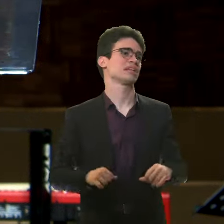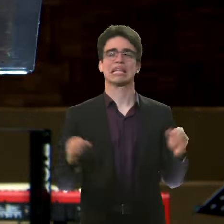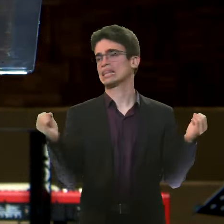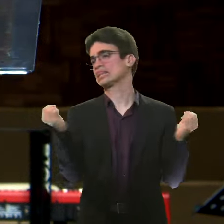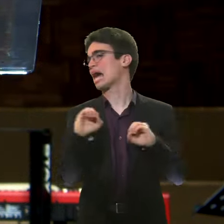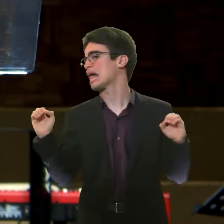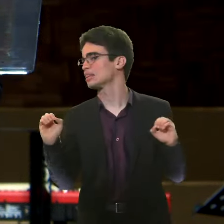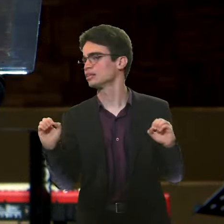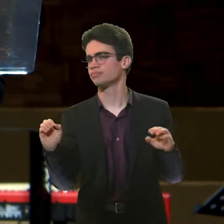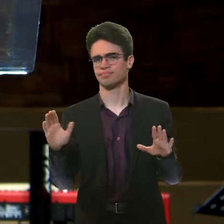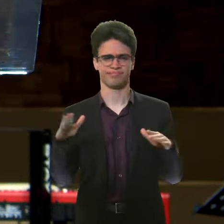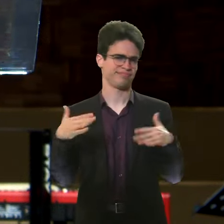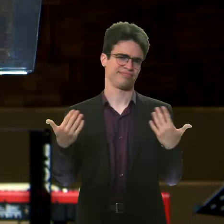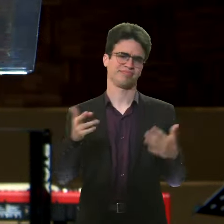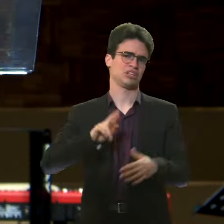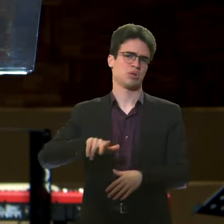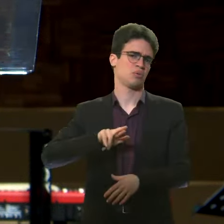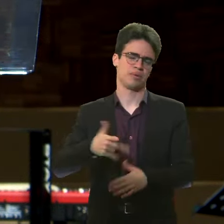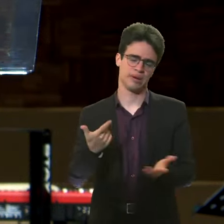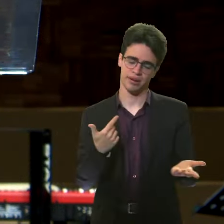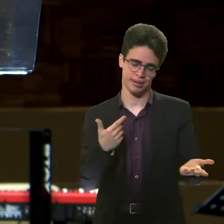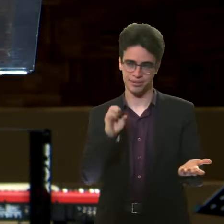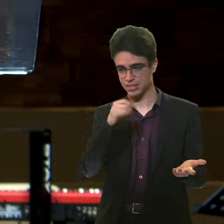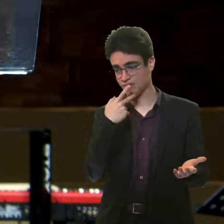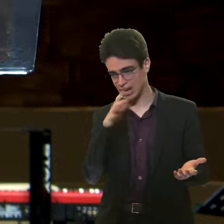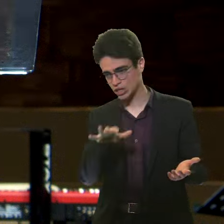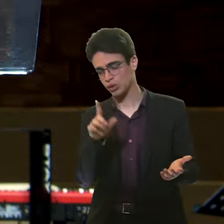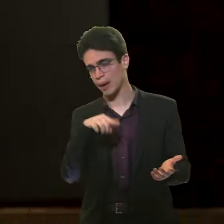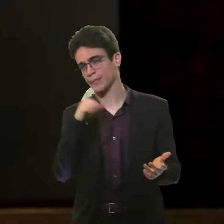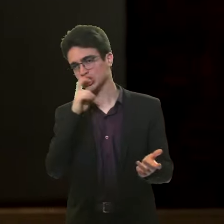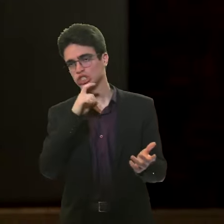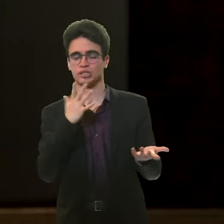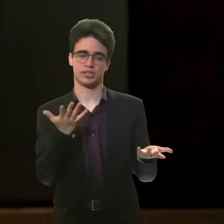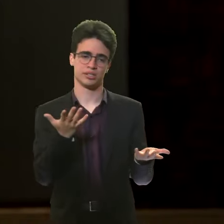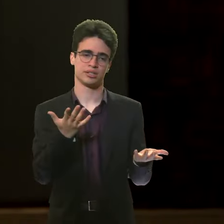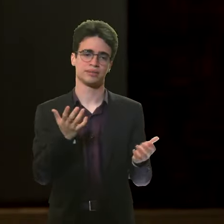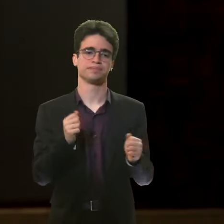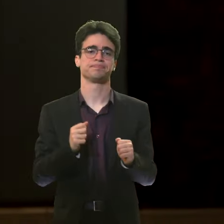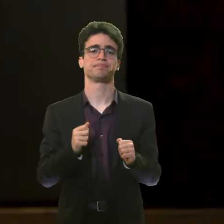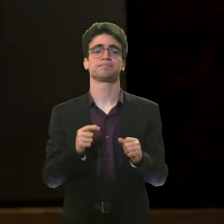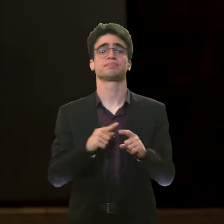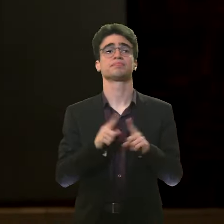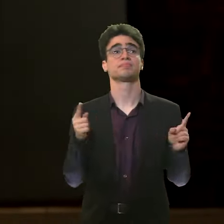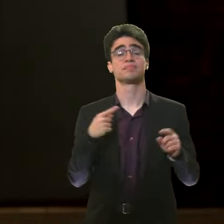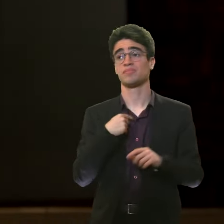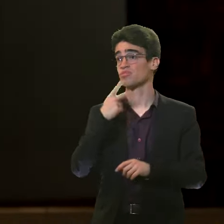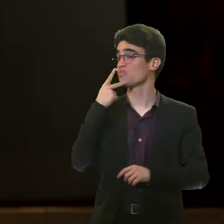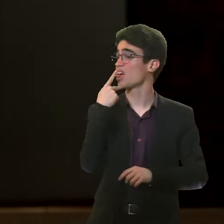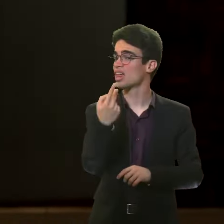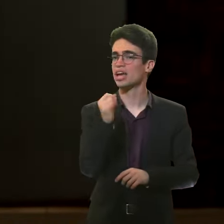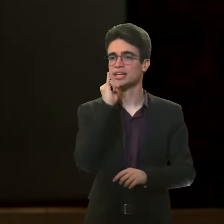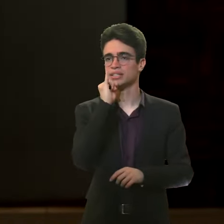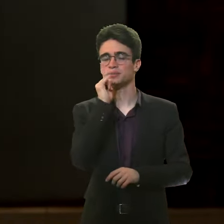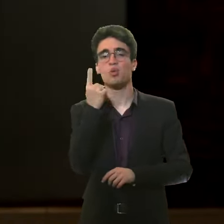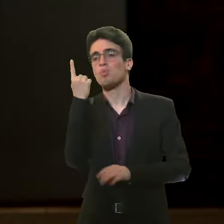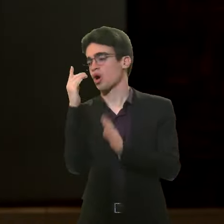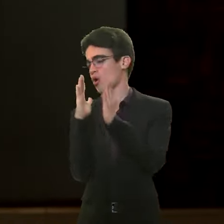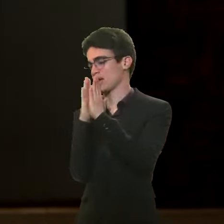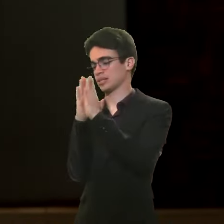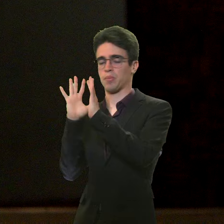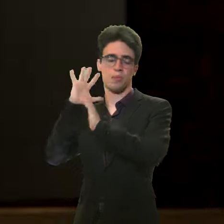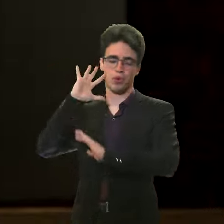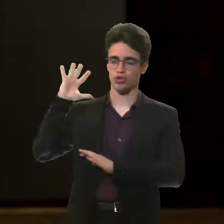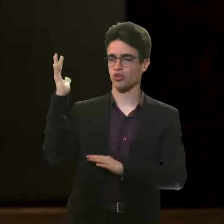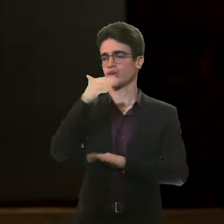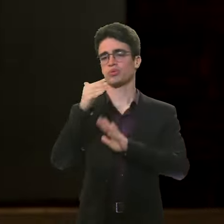seria um mentiroso e teria que prestar contas ao Senhor por isso. Eu não vim te falar que basta uma oração e a dor vai